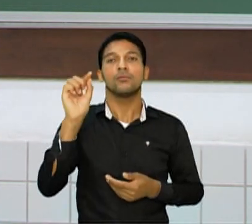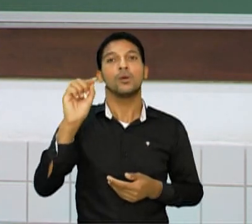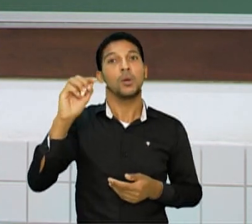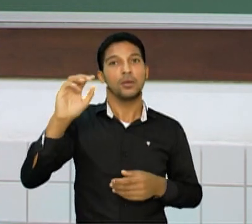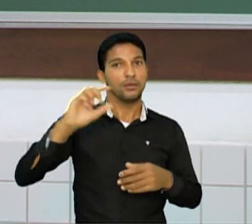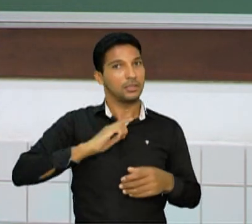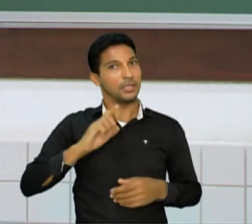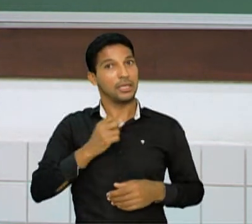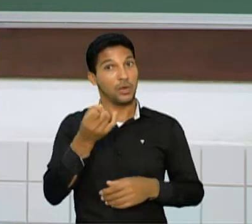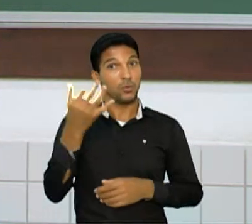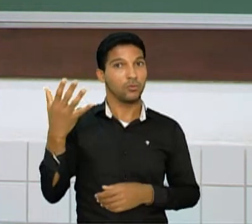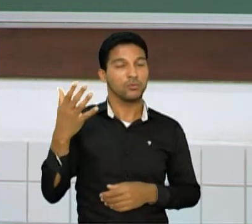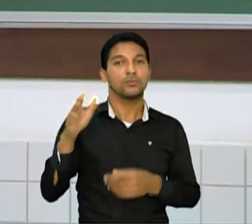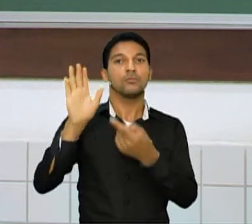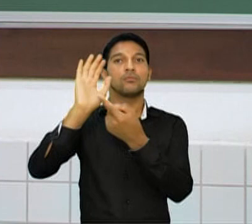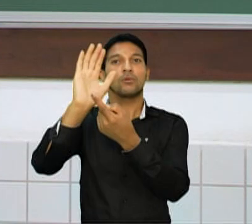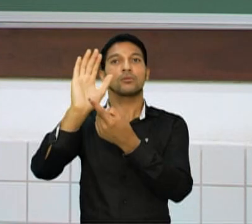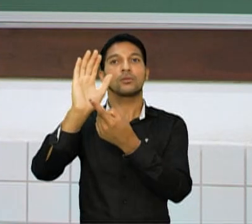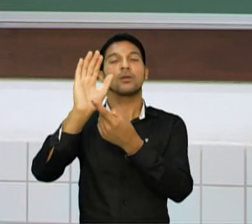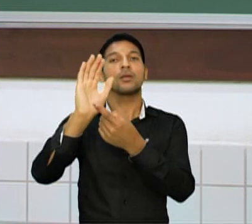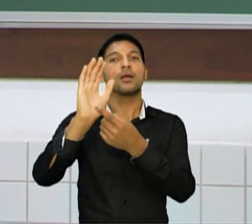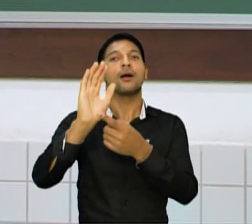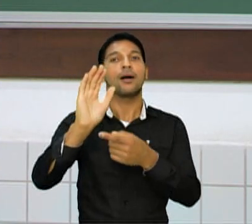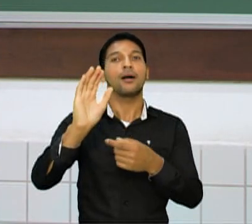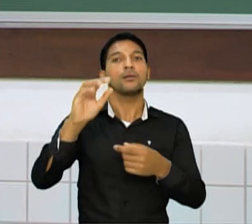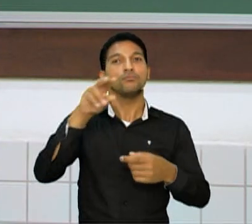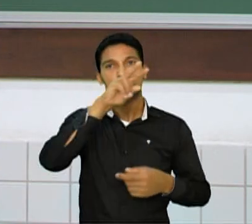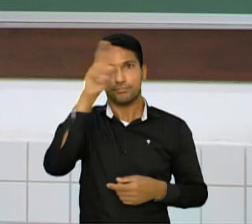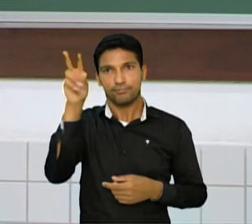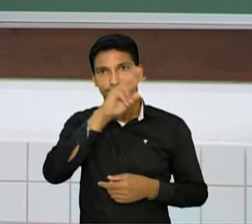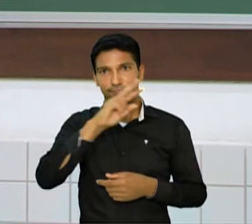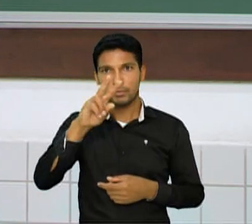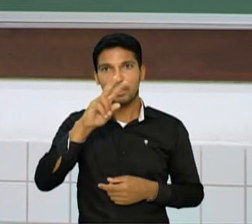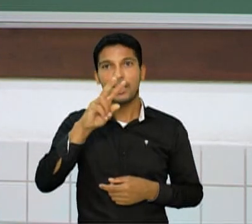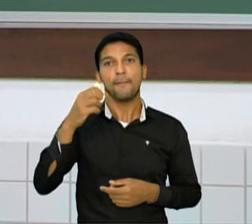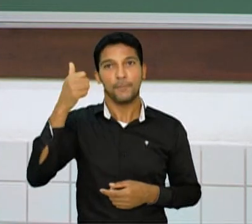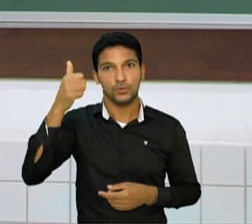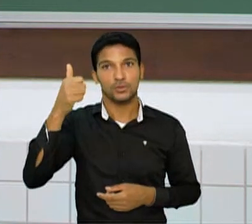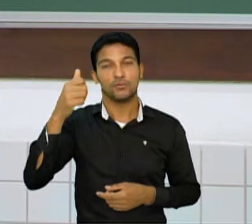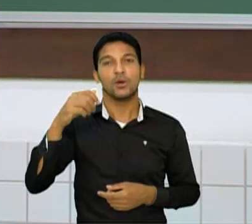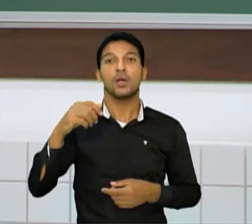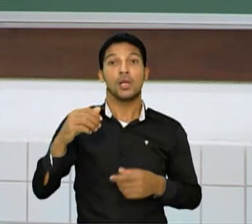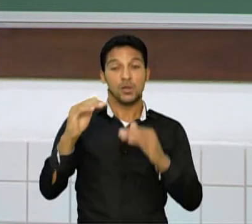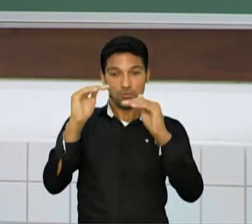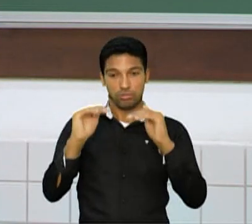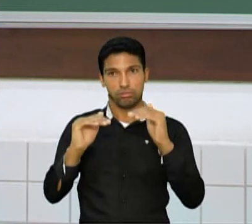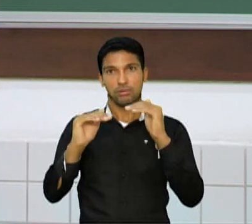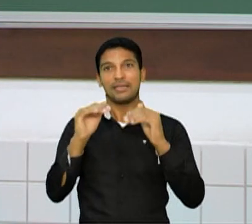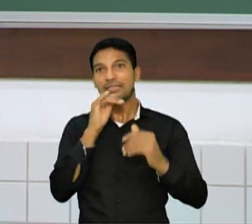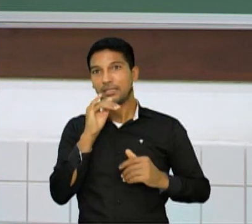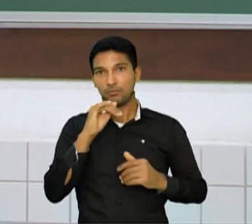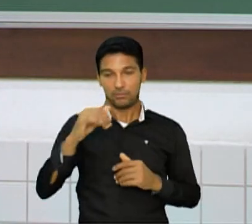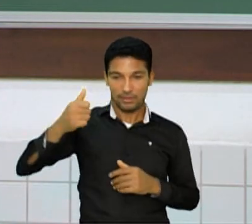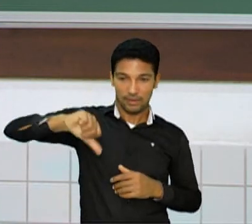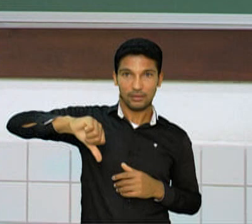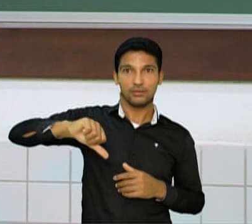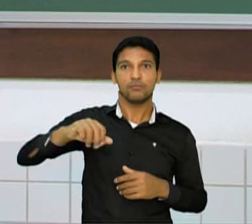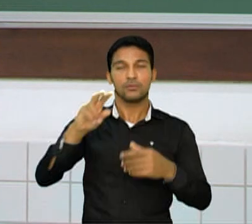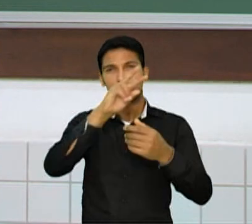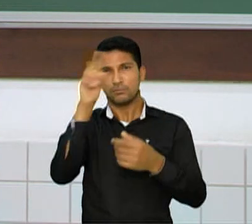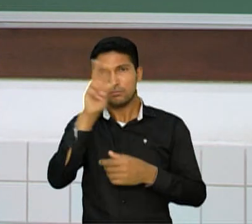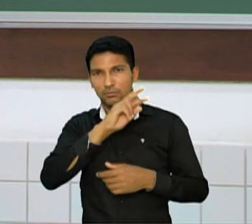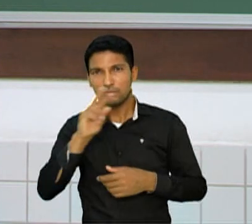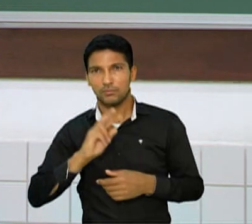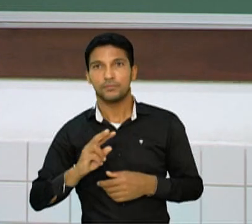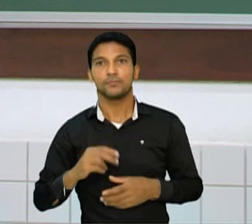e outra é negativa. Aí a análise é para ver se você entendeu qual é a positiva e qual é a negativa, ou qual